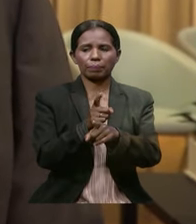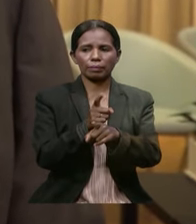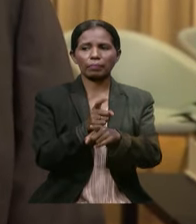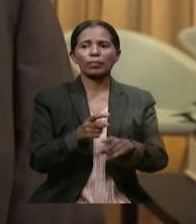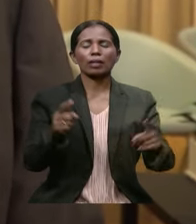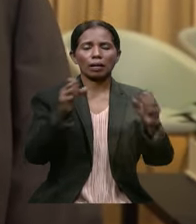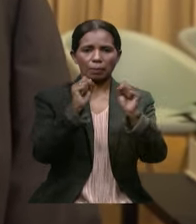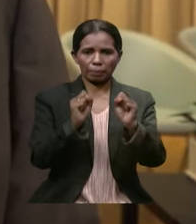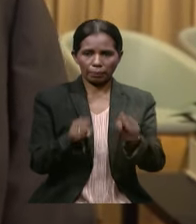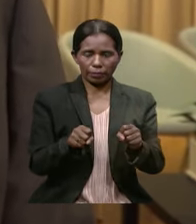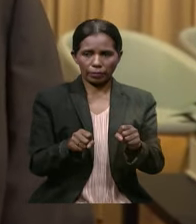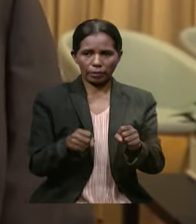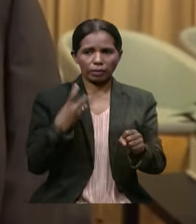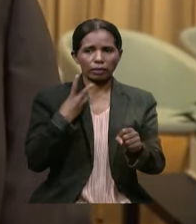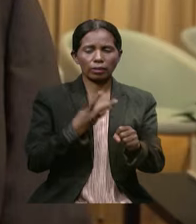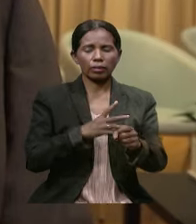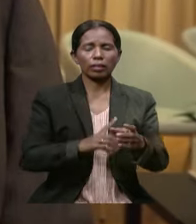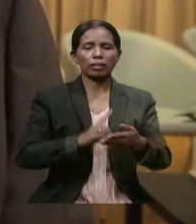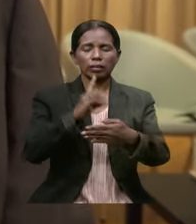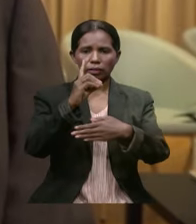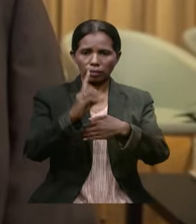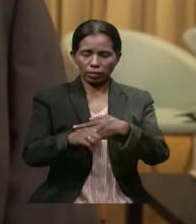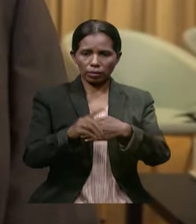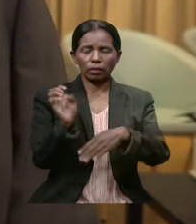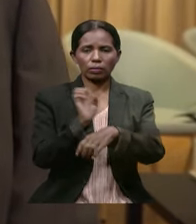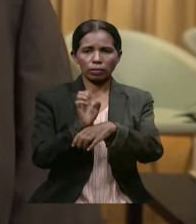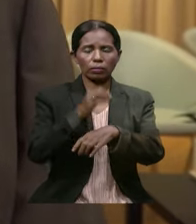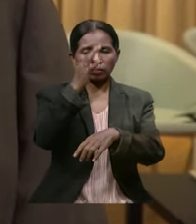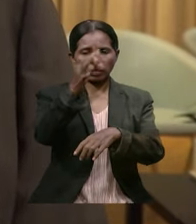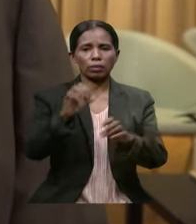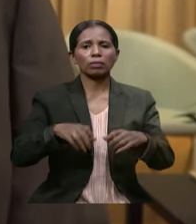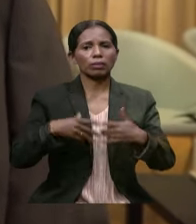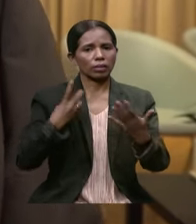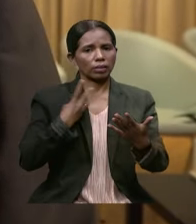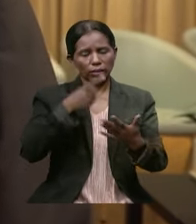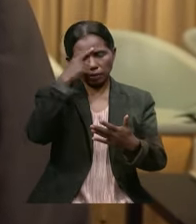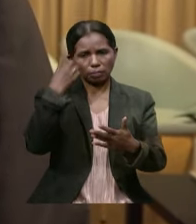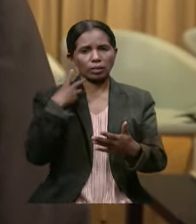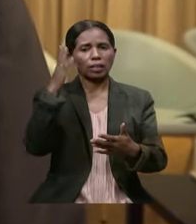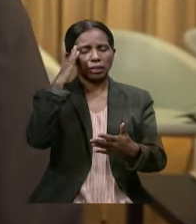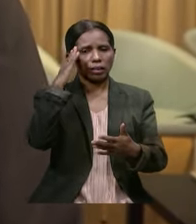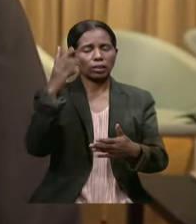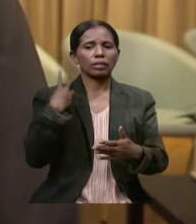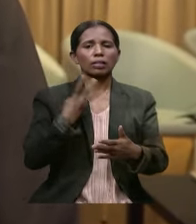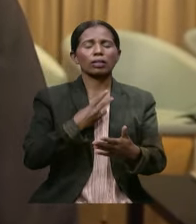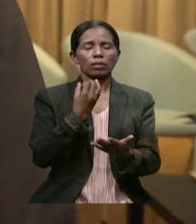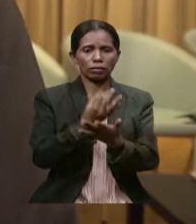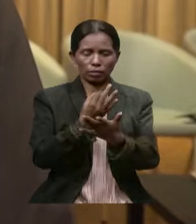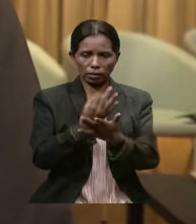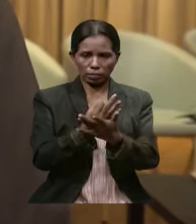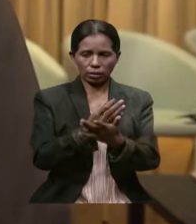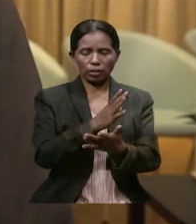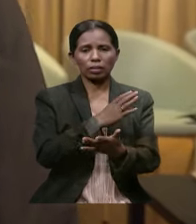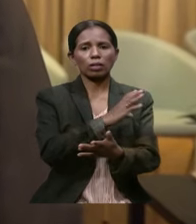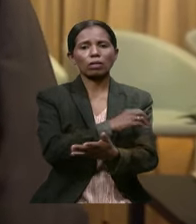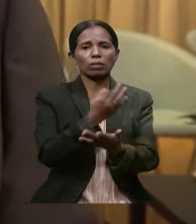para Bele e ter duro desenvolvimento econômico. Não é bom, também está a técnica, tá? E tem orçamento, né? Dependente de Tevez para fundo